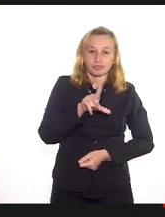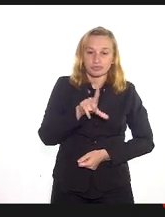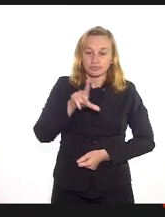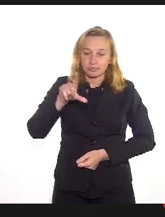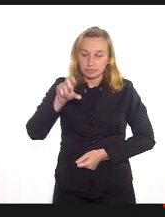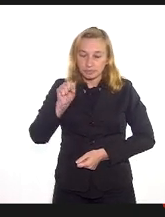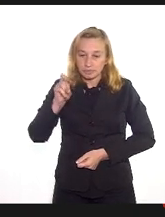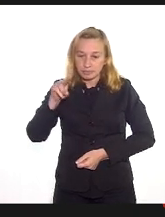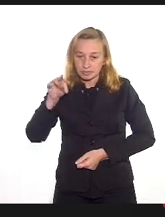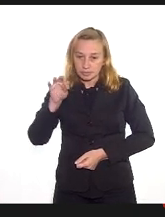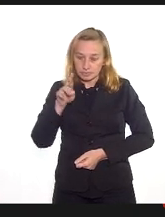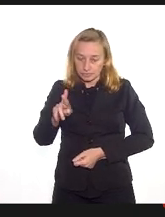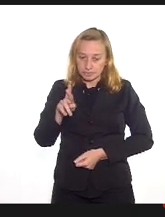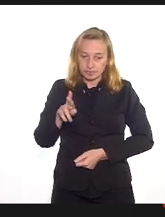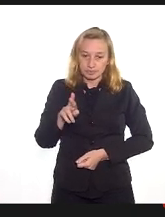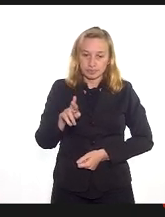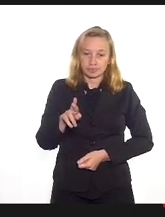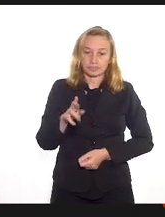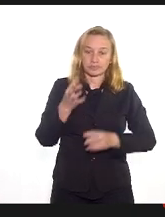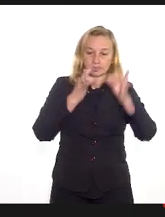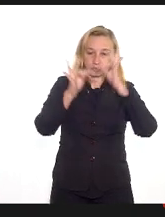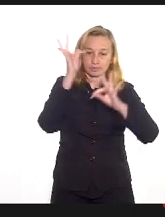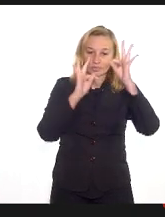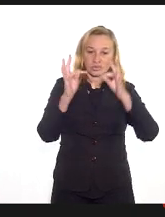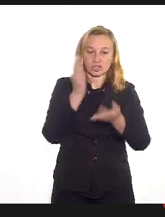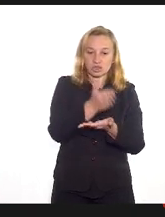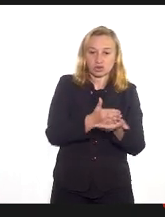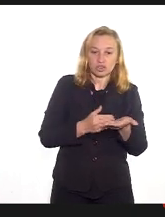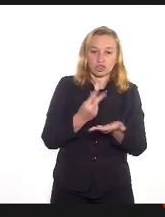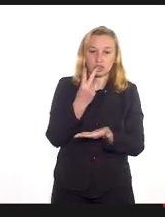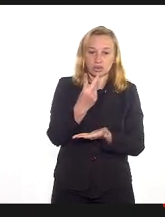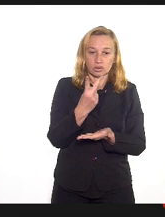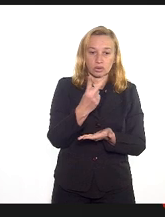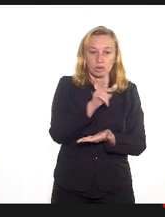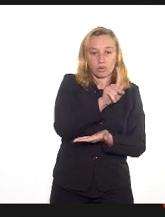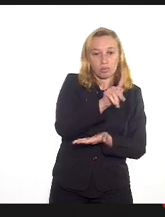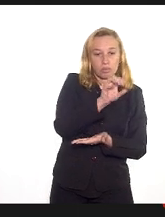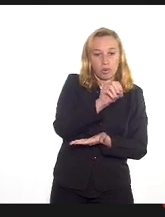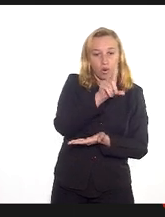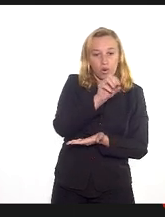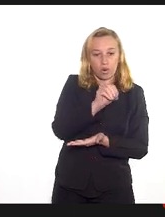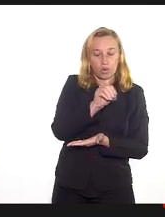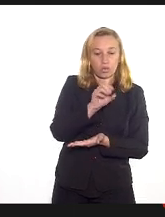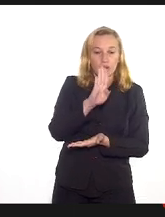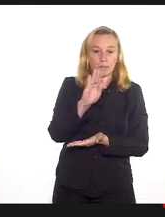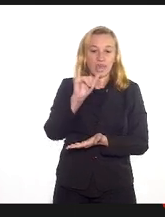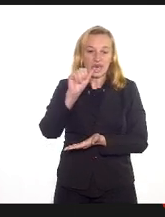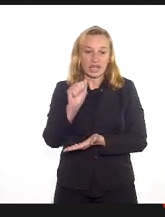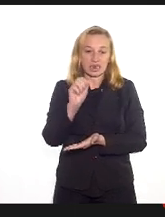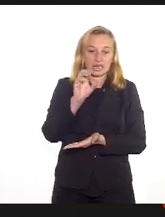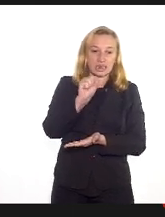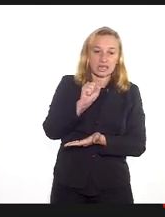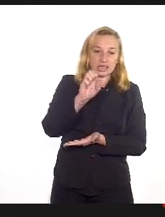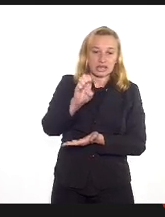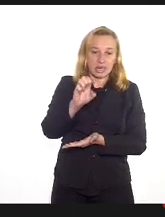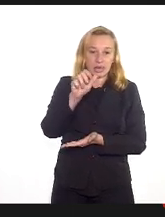está subdividido em dois polos: o polo da Baía de Sepetiba,